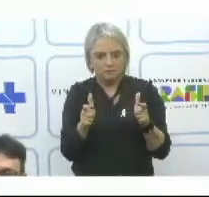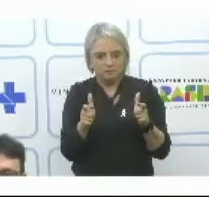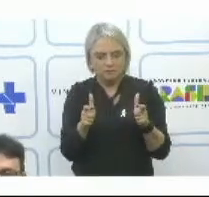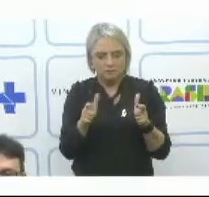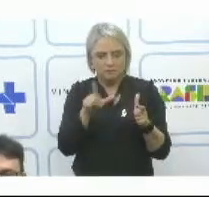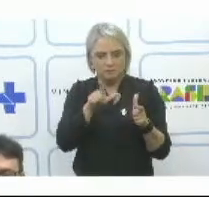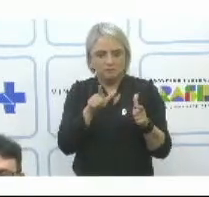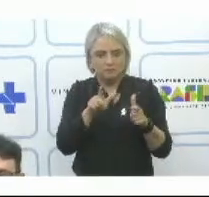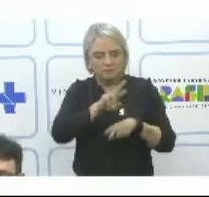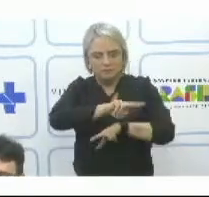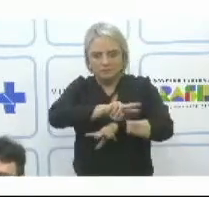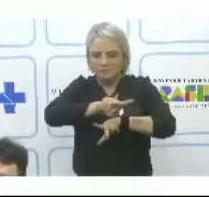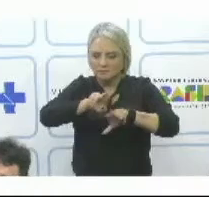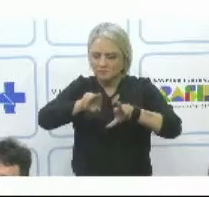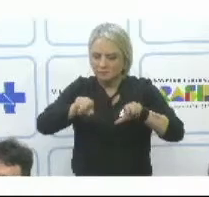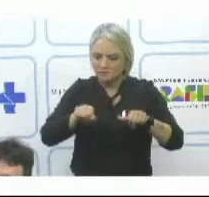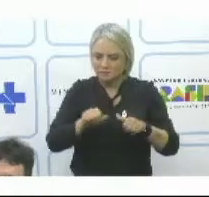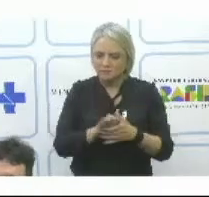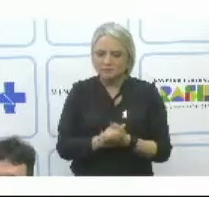né, que as várias